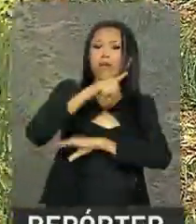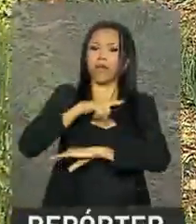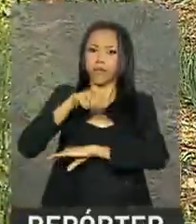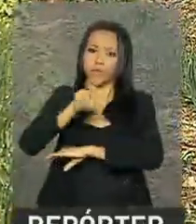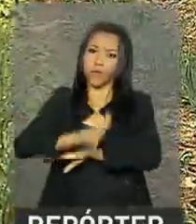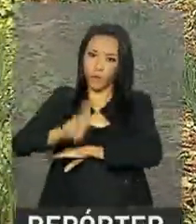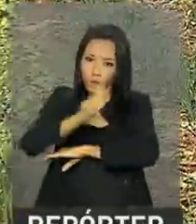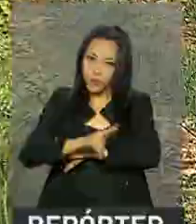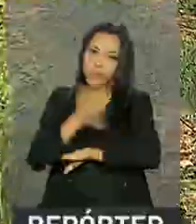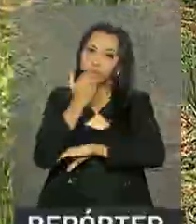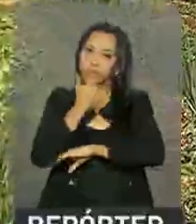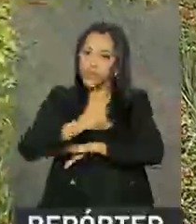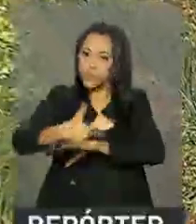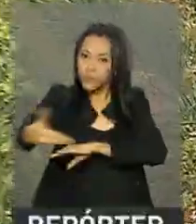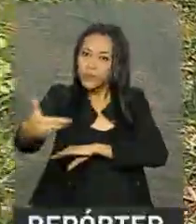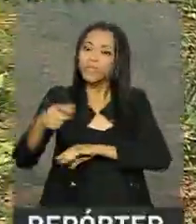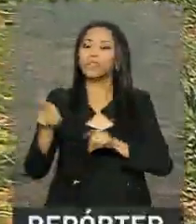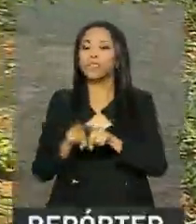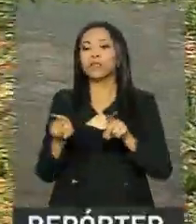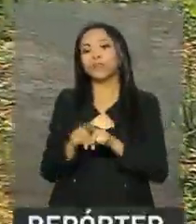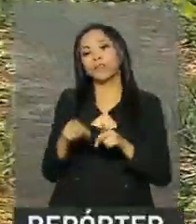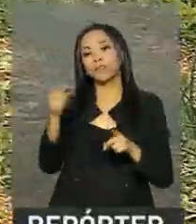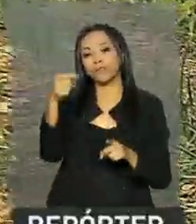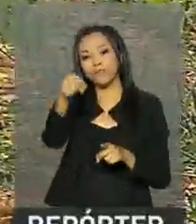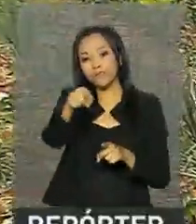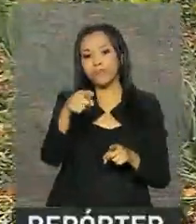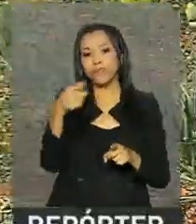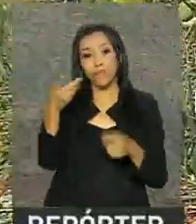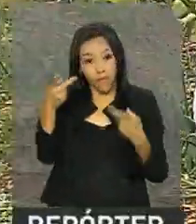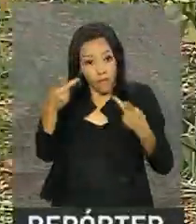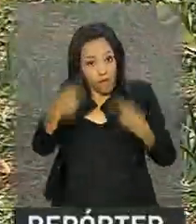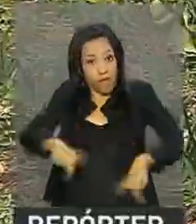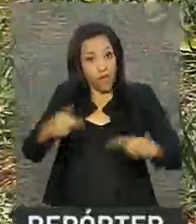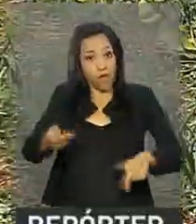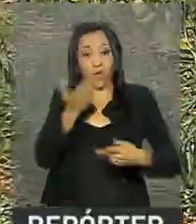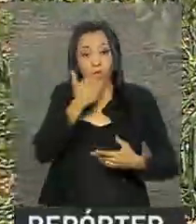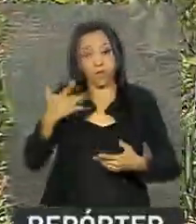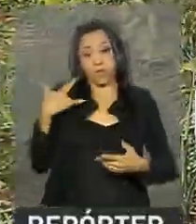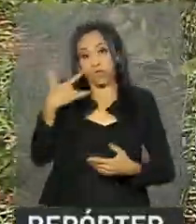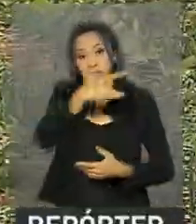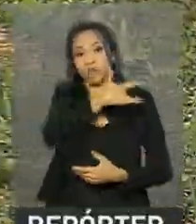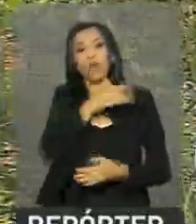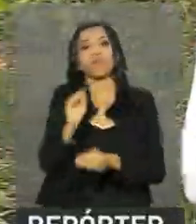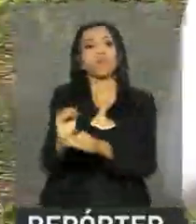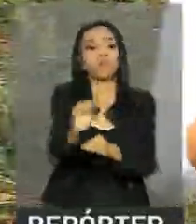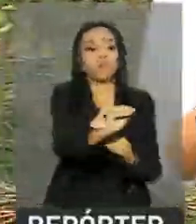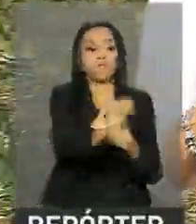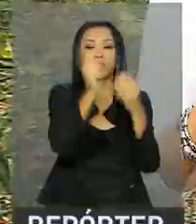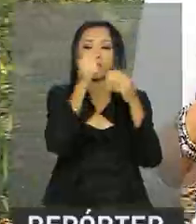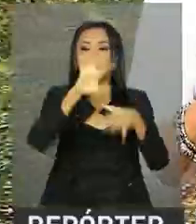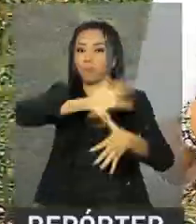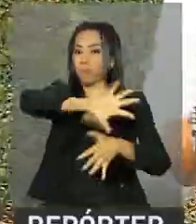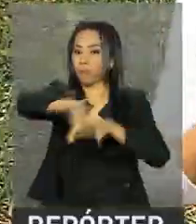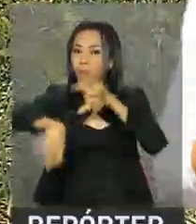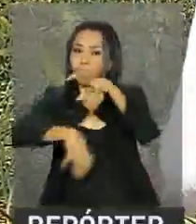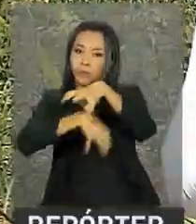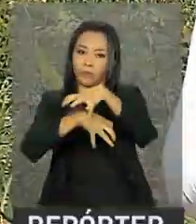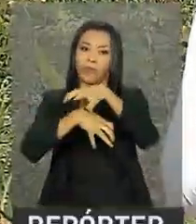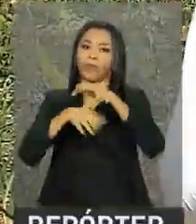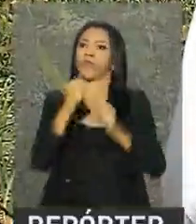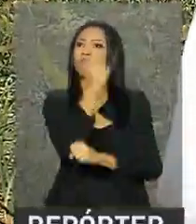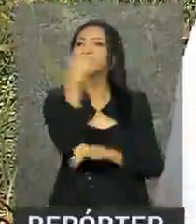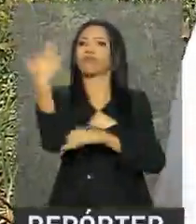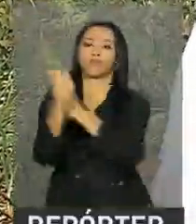que alia o cultivo de alimentos a espécies florestais, produzindo comida saudável e preservando o meio ambiente. E a ideia é que a